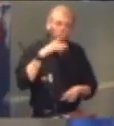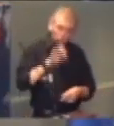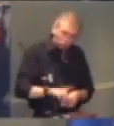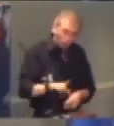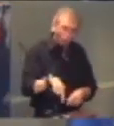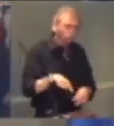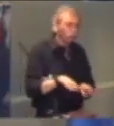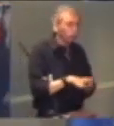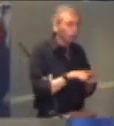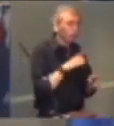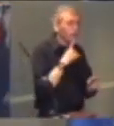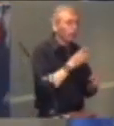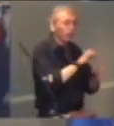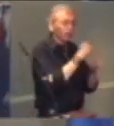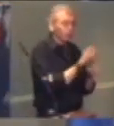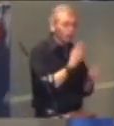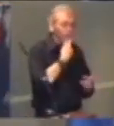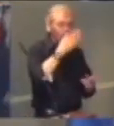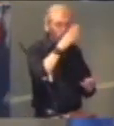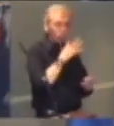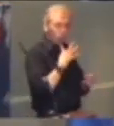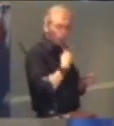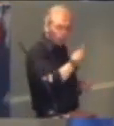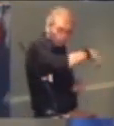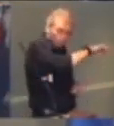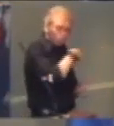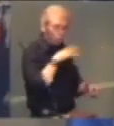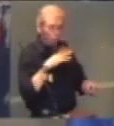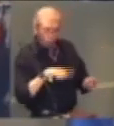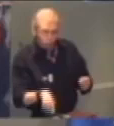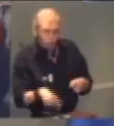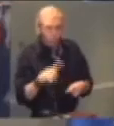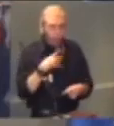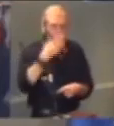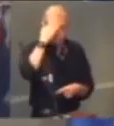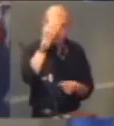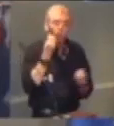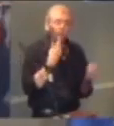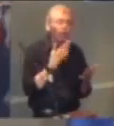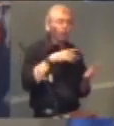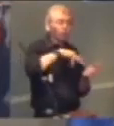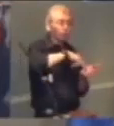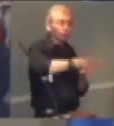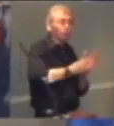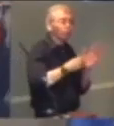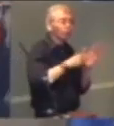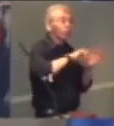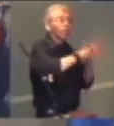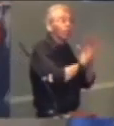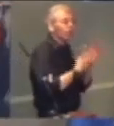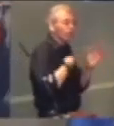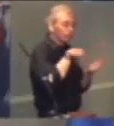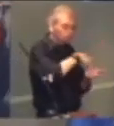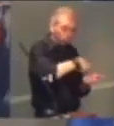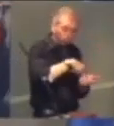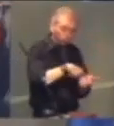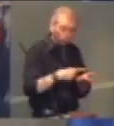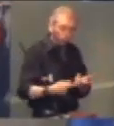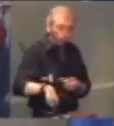dos brasileiros da sua síndrome e também ating que é também atingido por mais de 2 milhões de